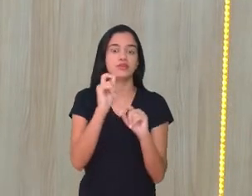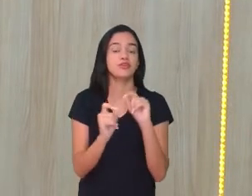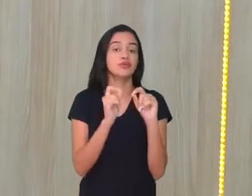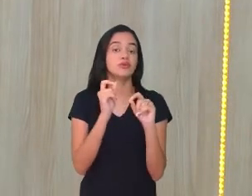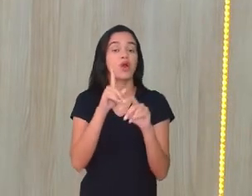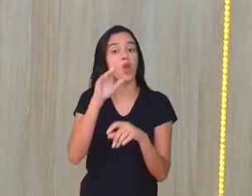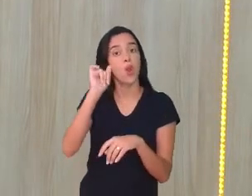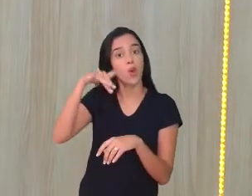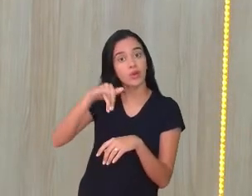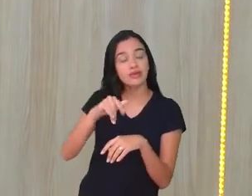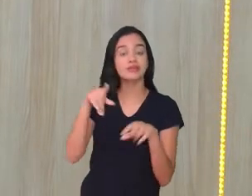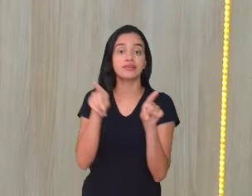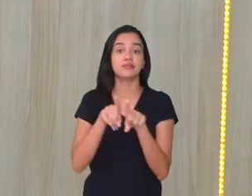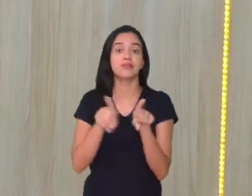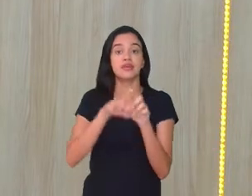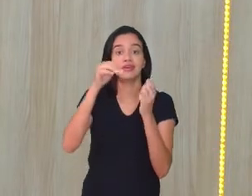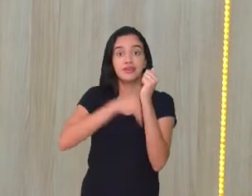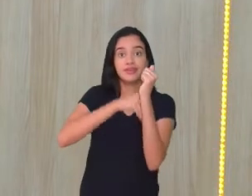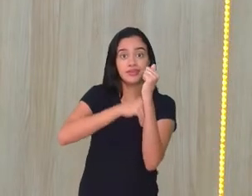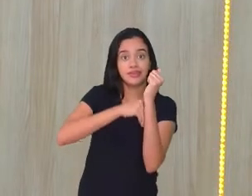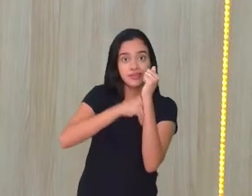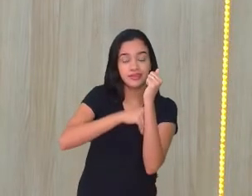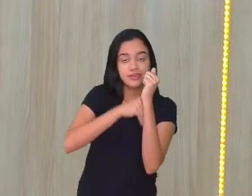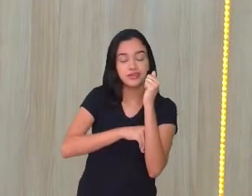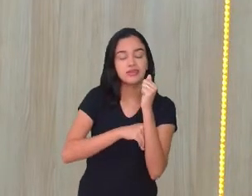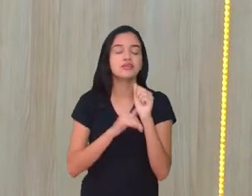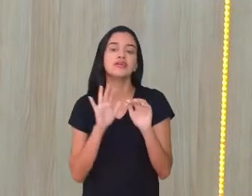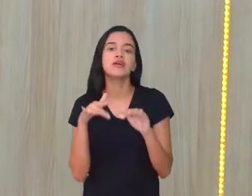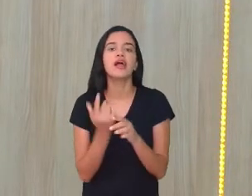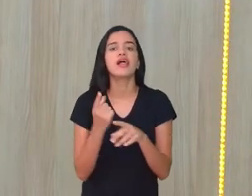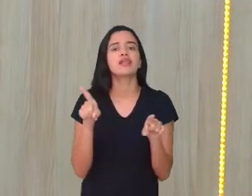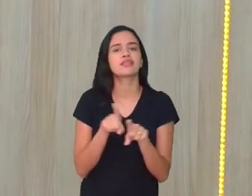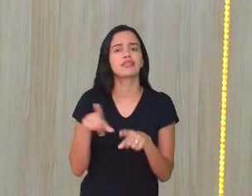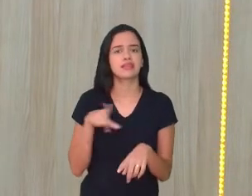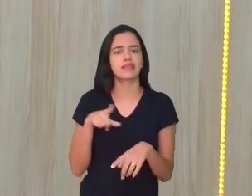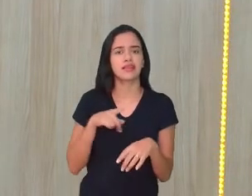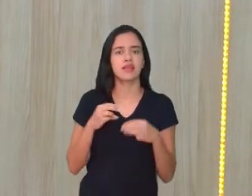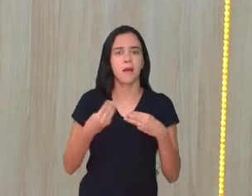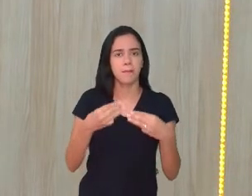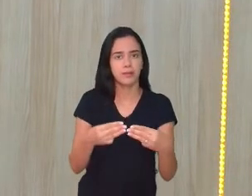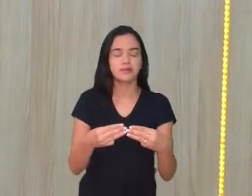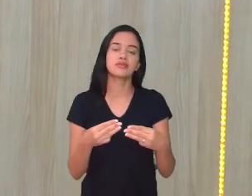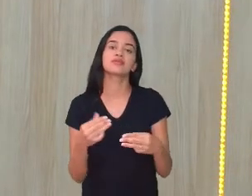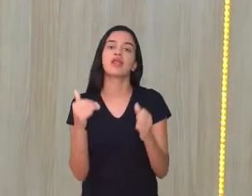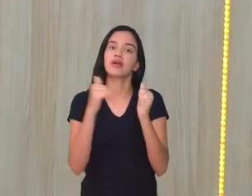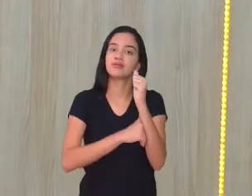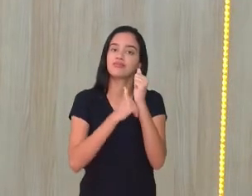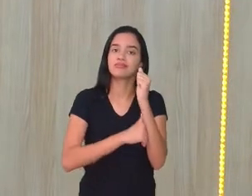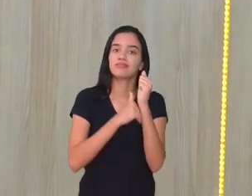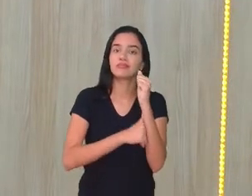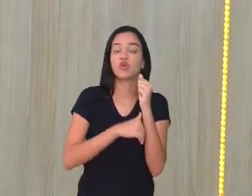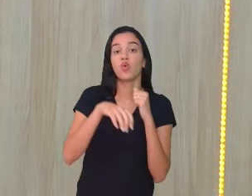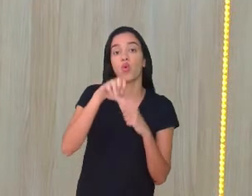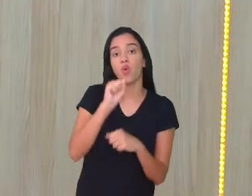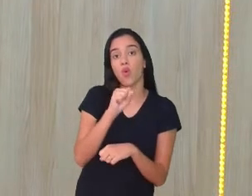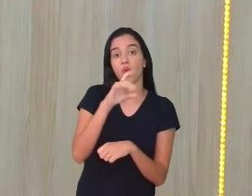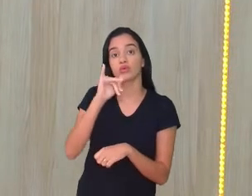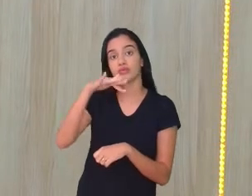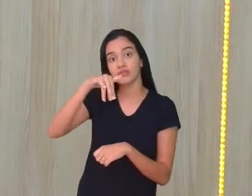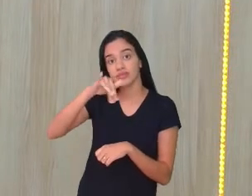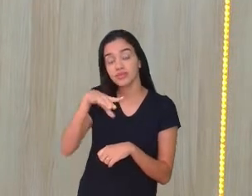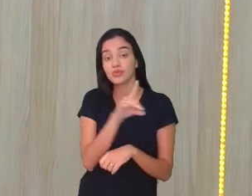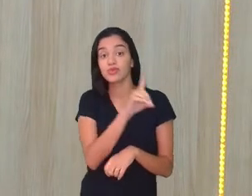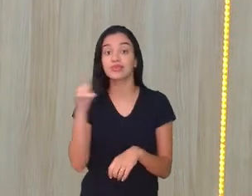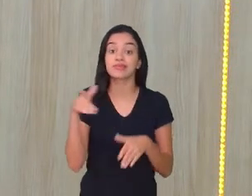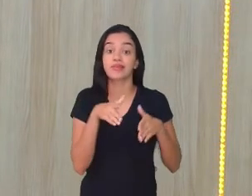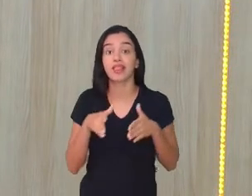a senha, certo? Então, lá no login você vai colocar a sua matrícula e na senha você vai colocar os 8 dígitos do dia do